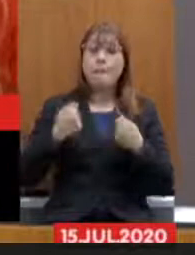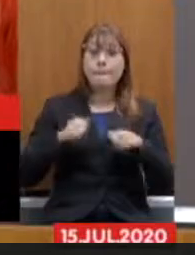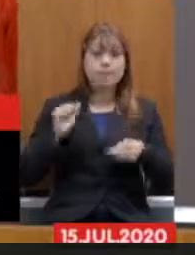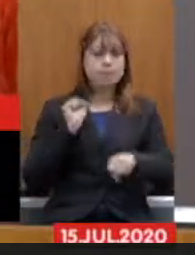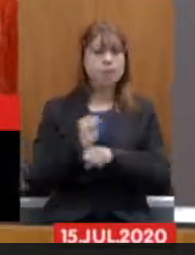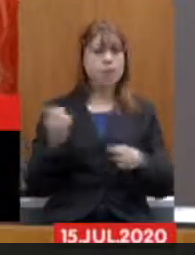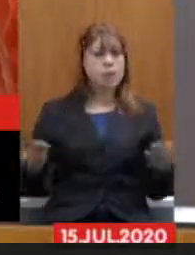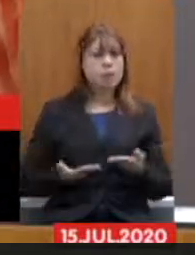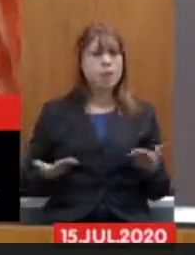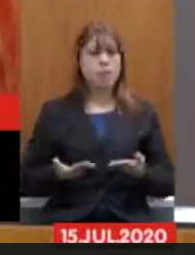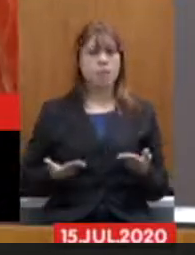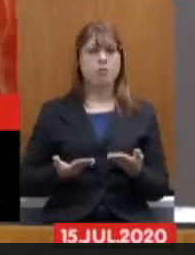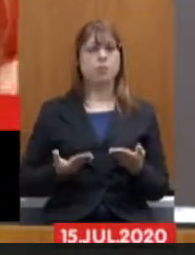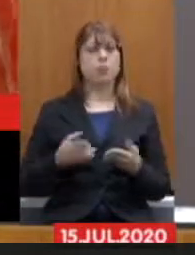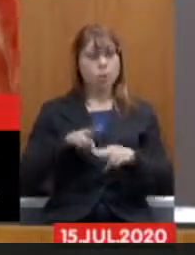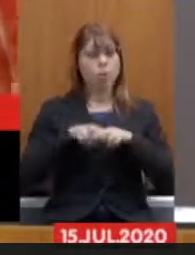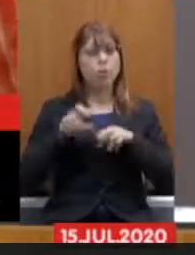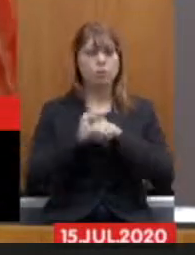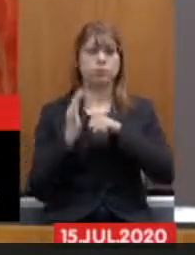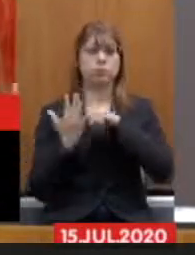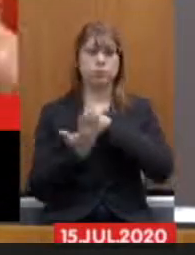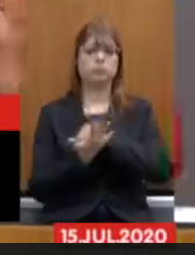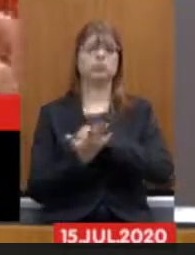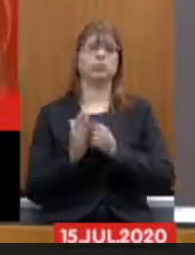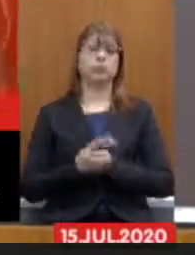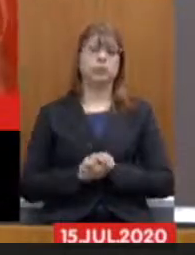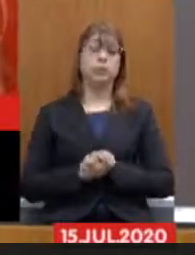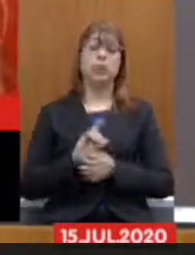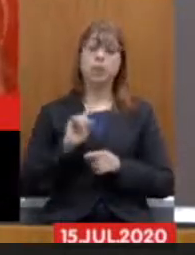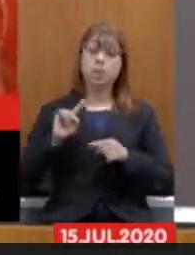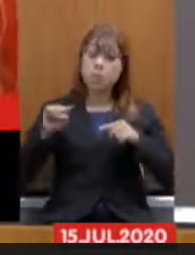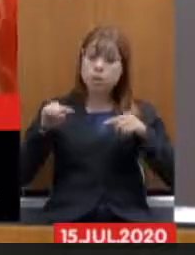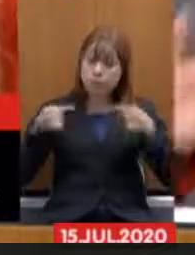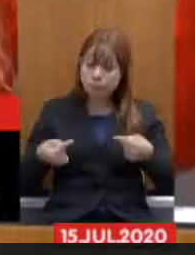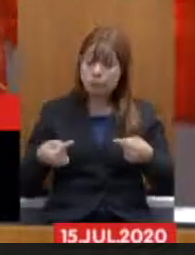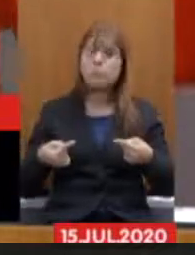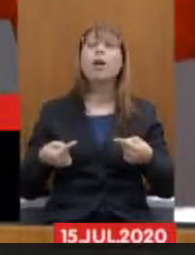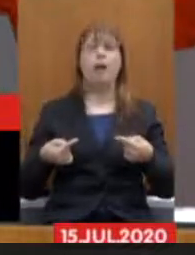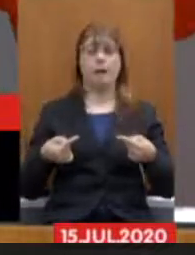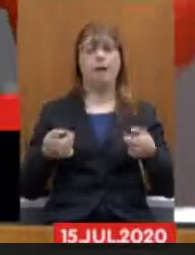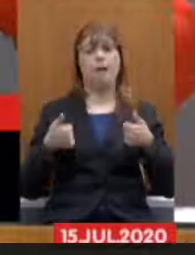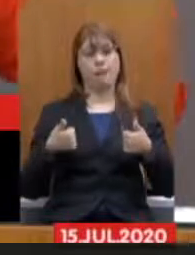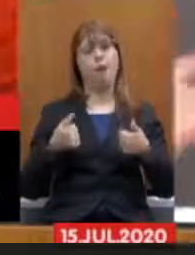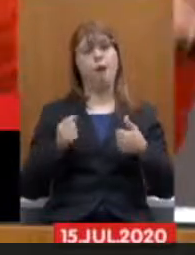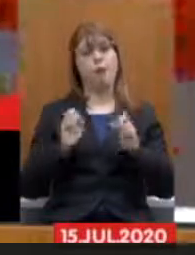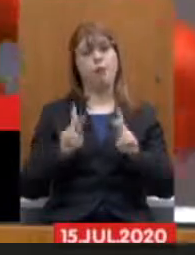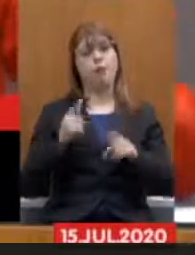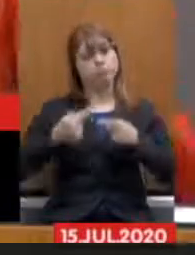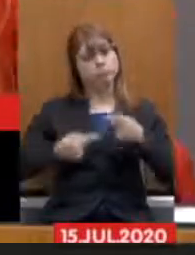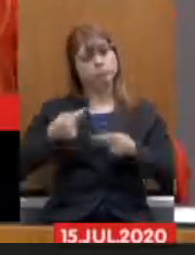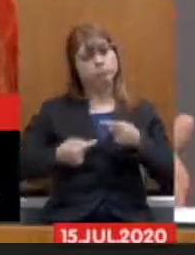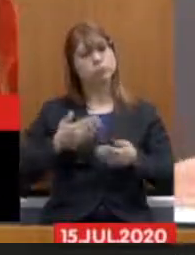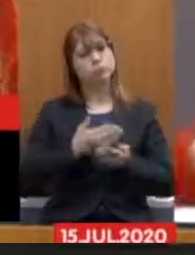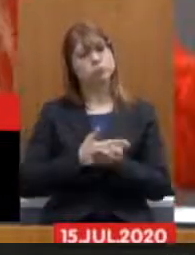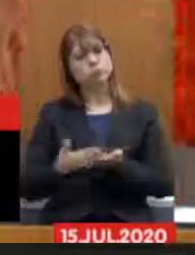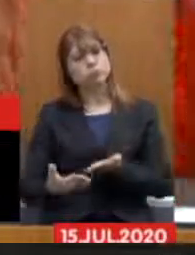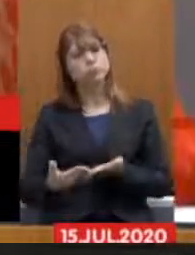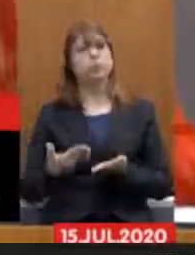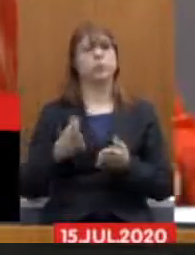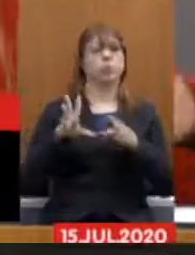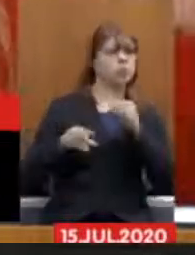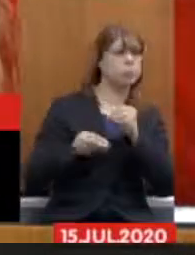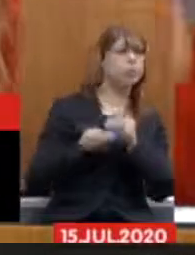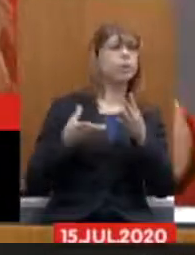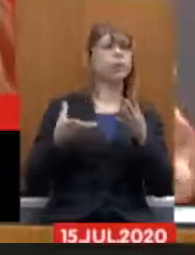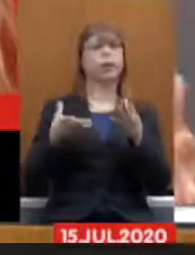interrompida enquanto perdurar a pandemia depois desse e aí a gente entra no debate na disputa parlamentar